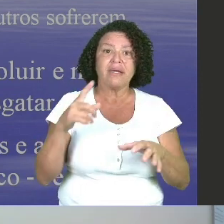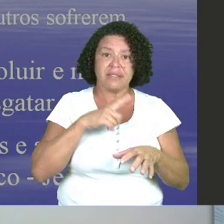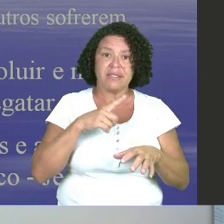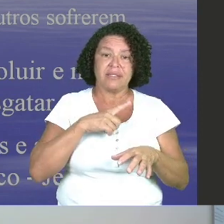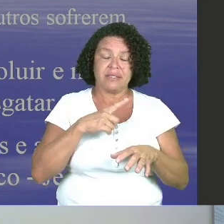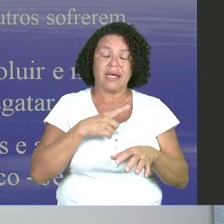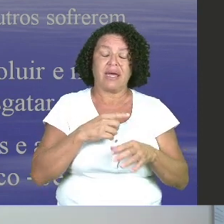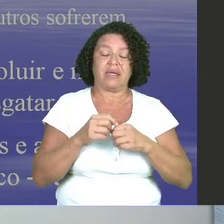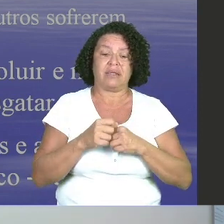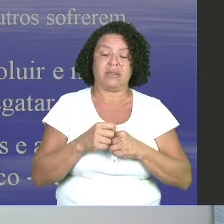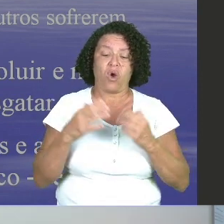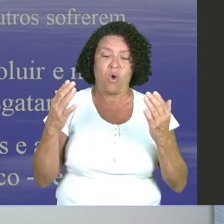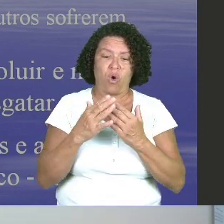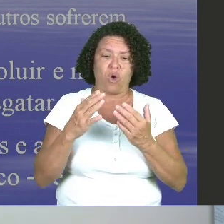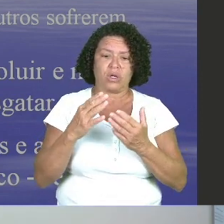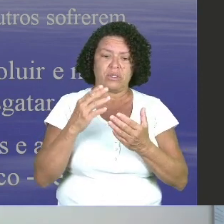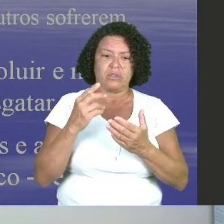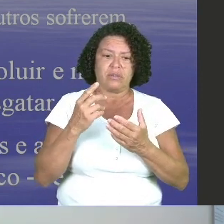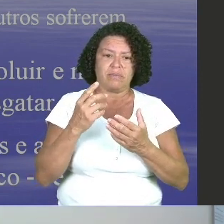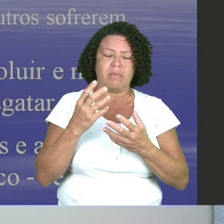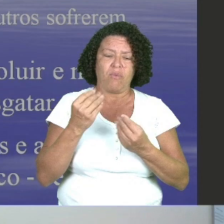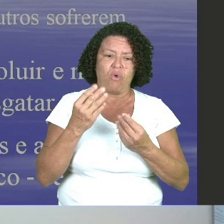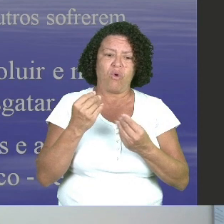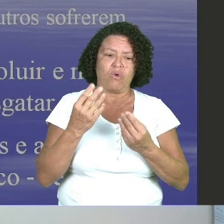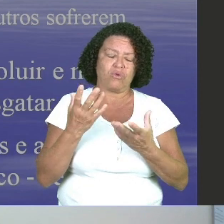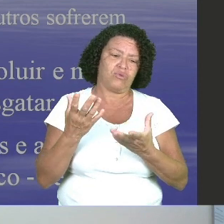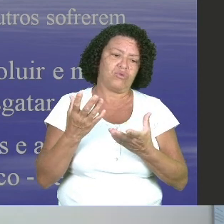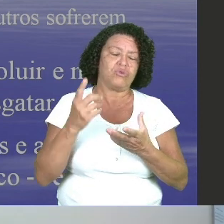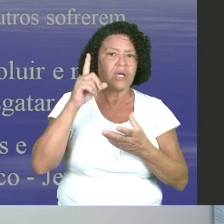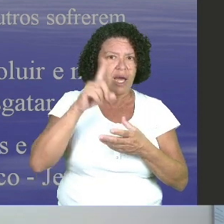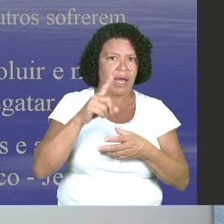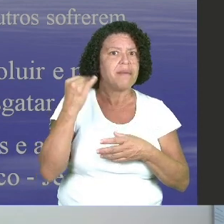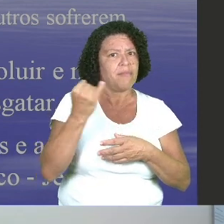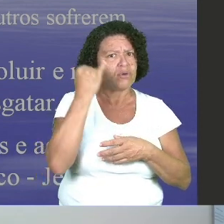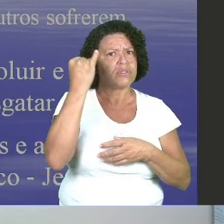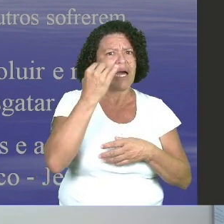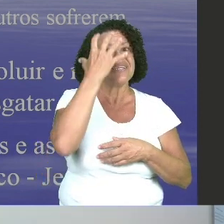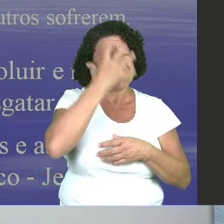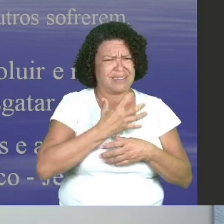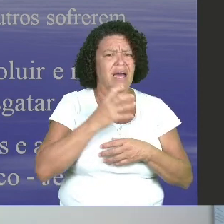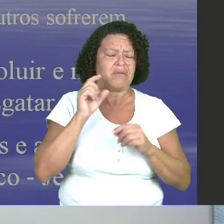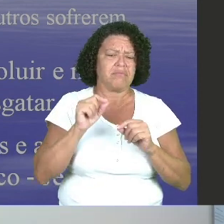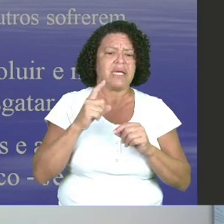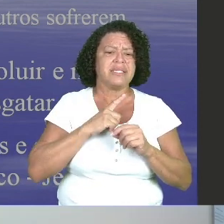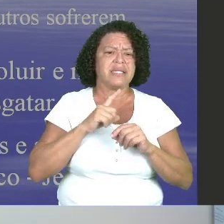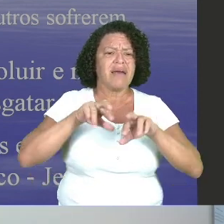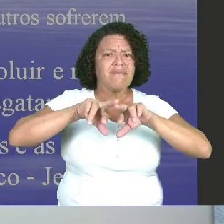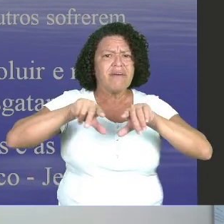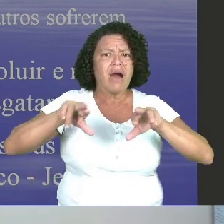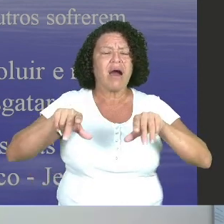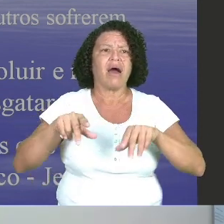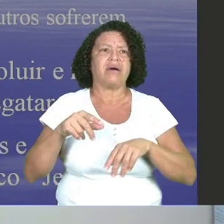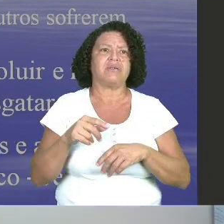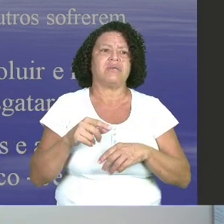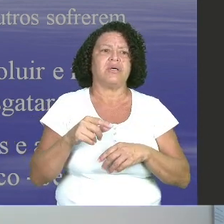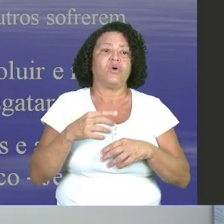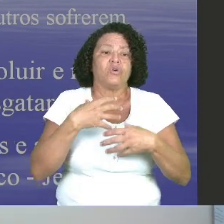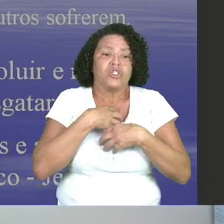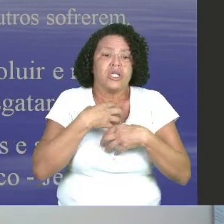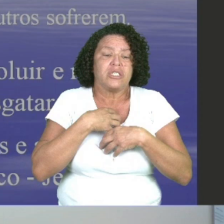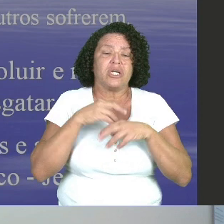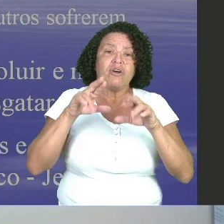YouTube. Muitos são sérios e são importantes. Então o mundo vai viver de uma forma diferente, muito